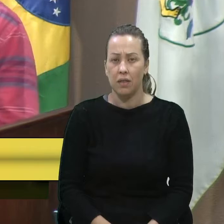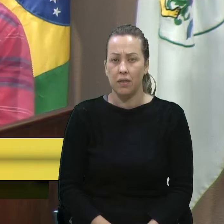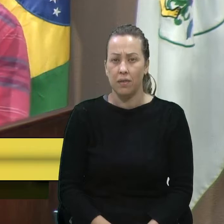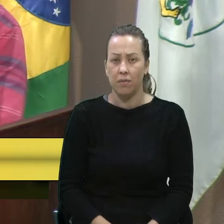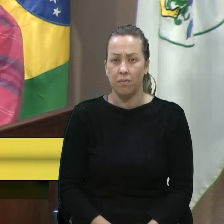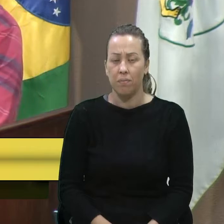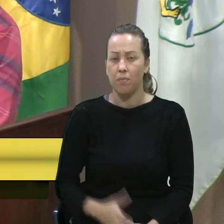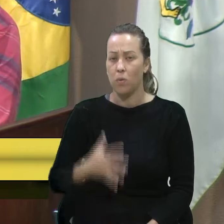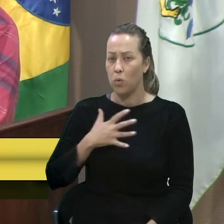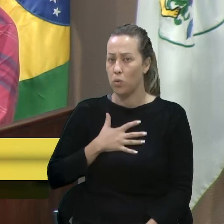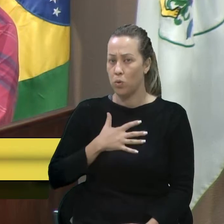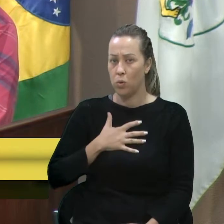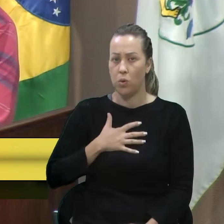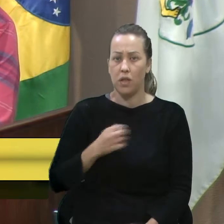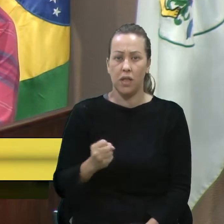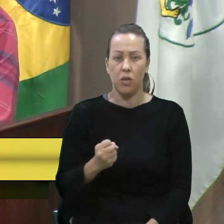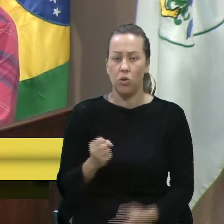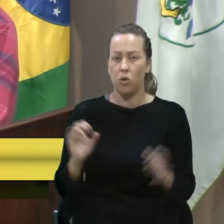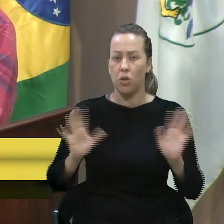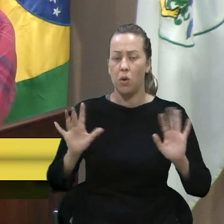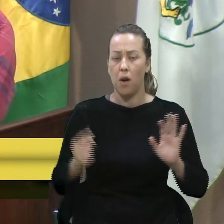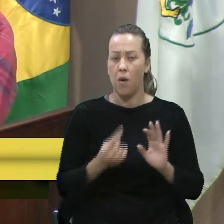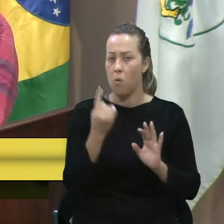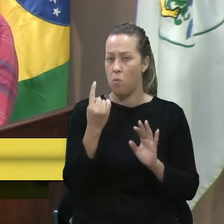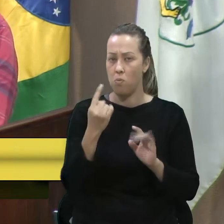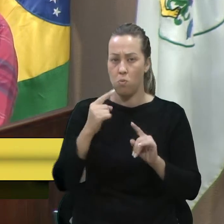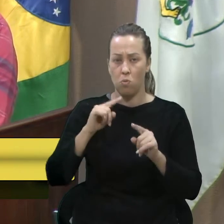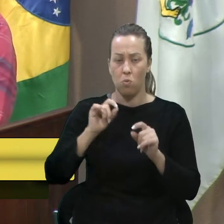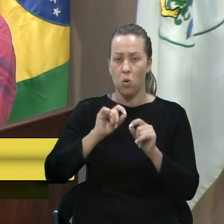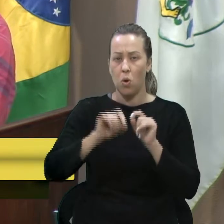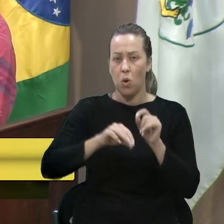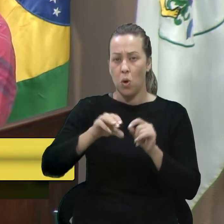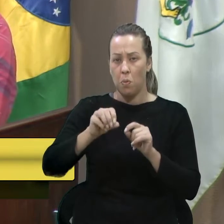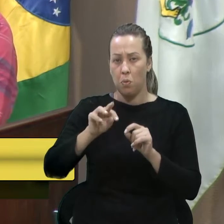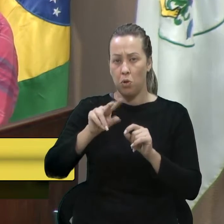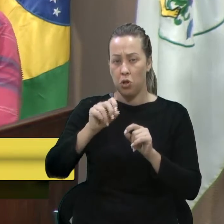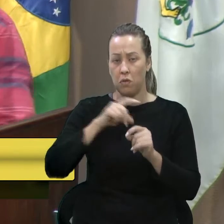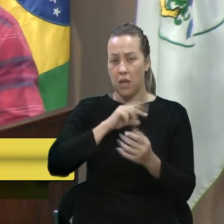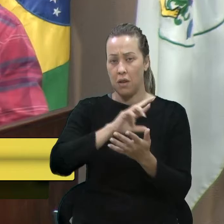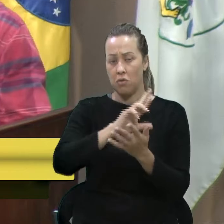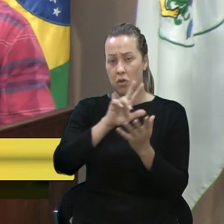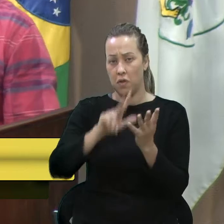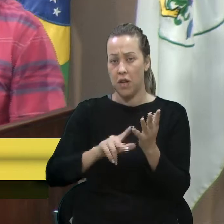O suicídio não tem só uma causa, são várias causas.